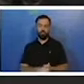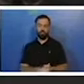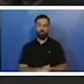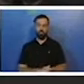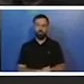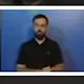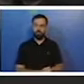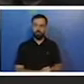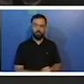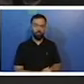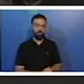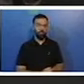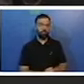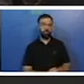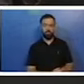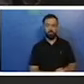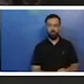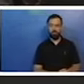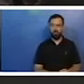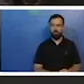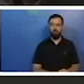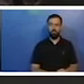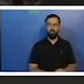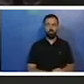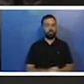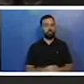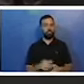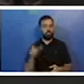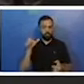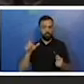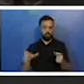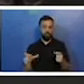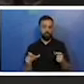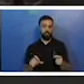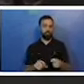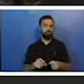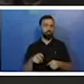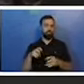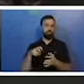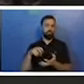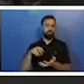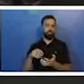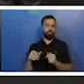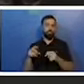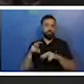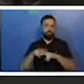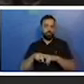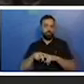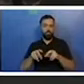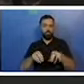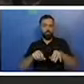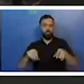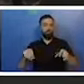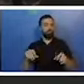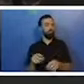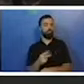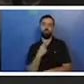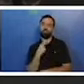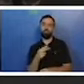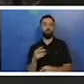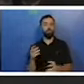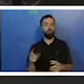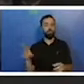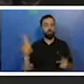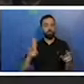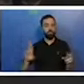qualquer coisa que não possa sentar no chão Sim ela ela faz essa brincadeira em cima da mesa né com material mais leve um